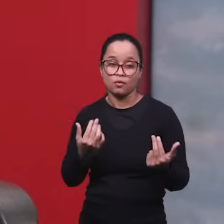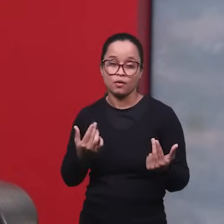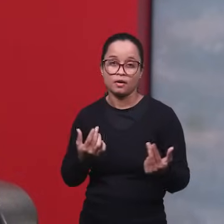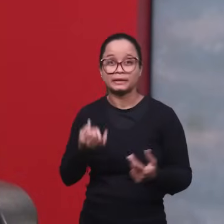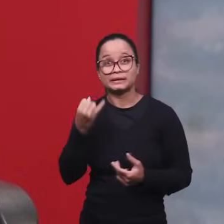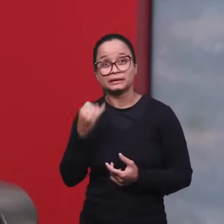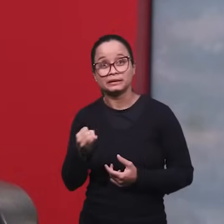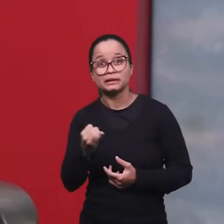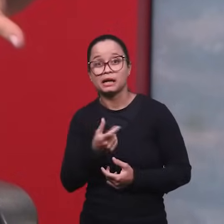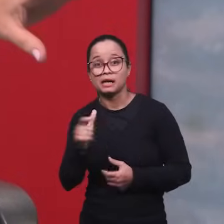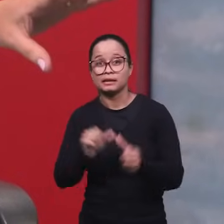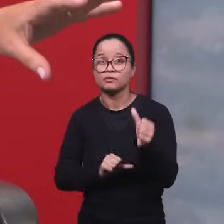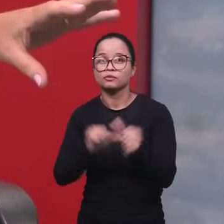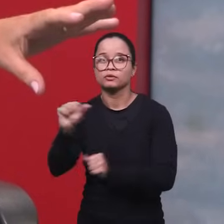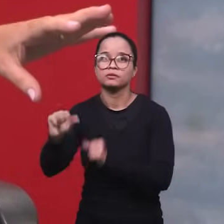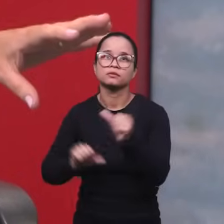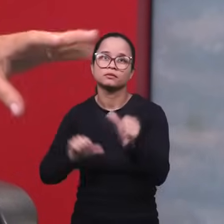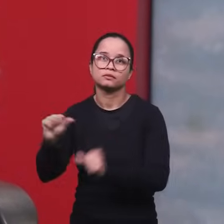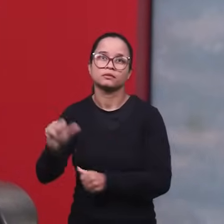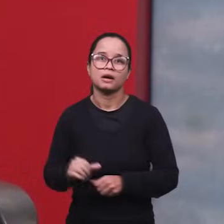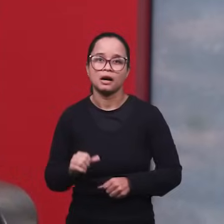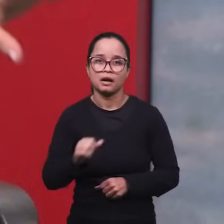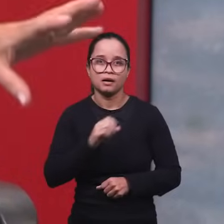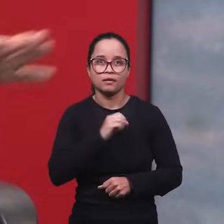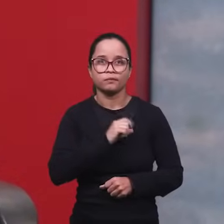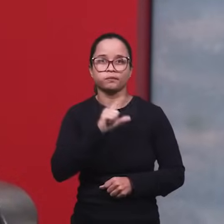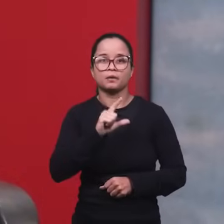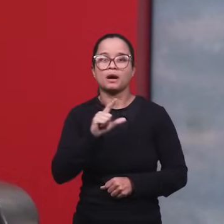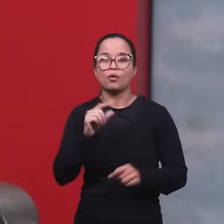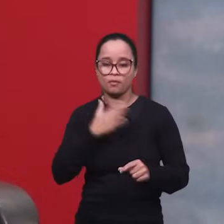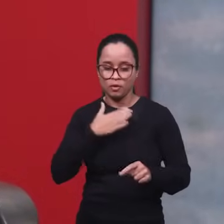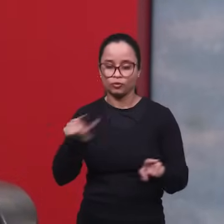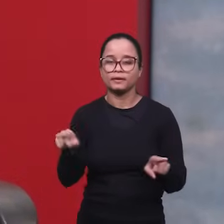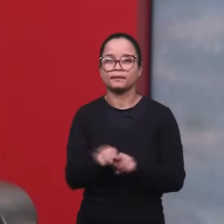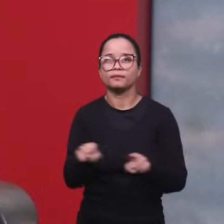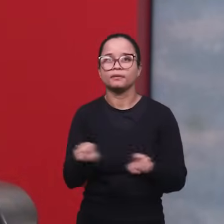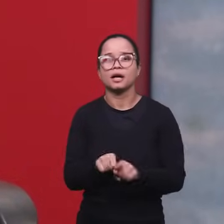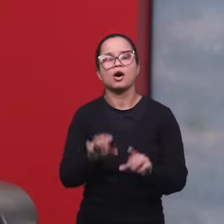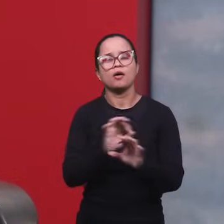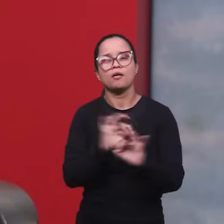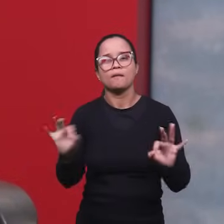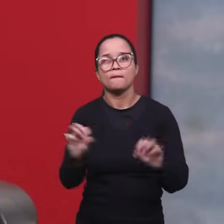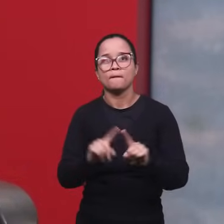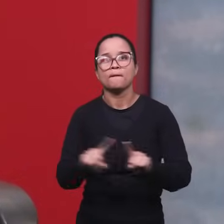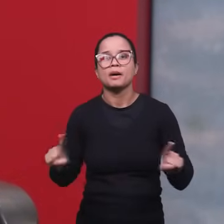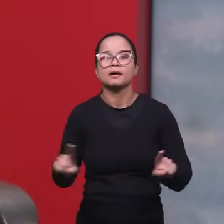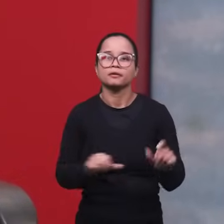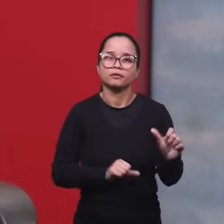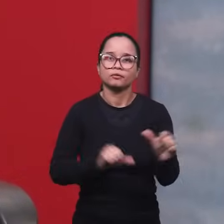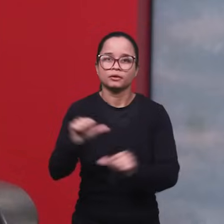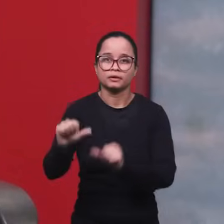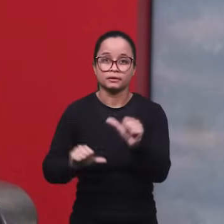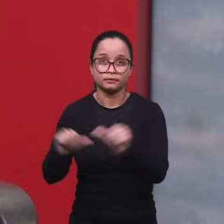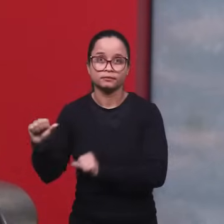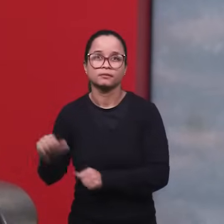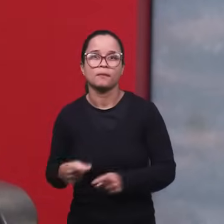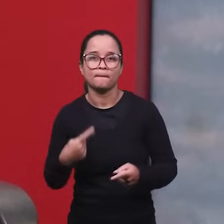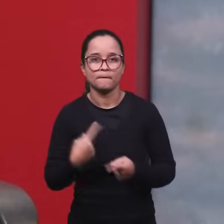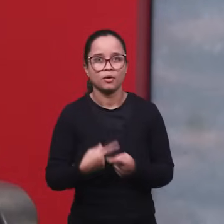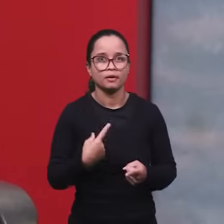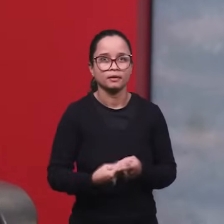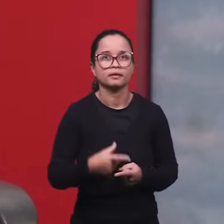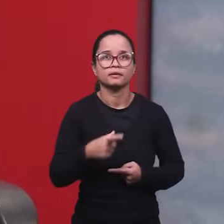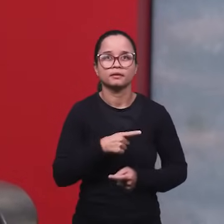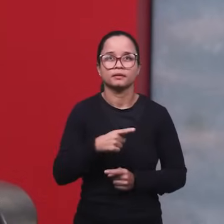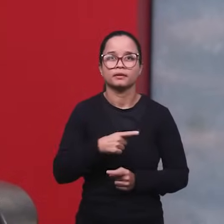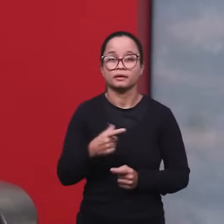tiver ainda alguma alteração, né, aumentou o salário da classe, aumenta o meu também. Então, era ótimo. Mas as coisas vão mudando, até porque a